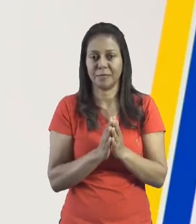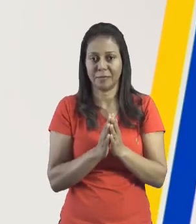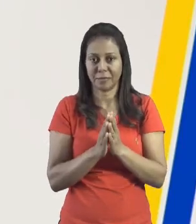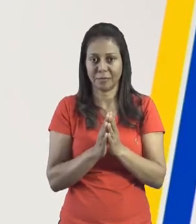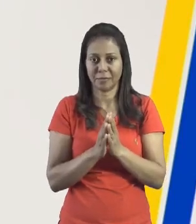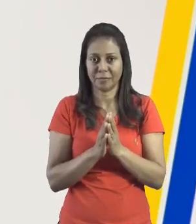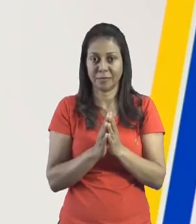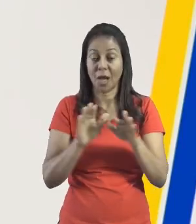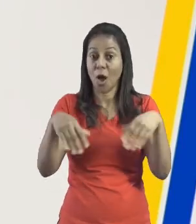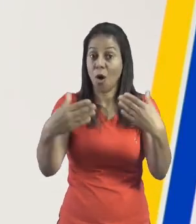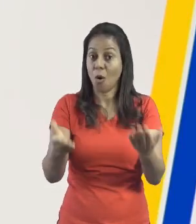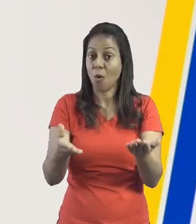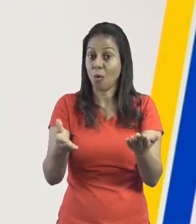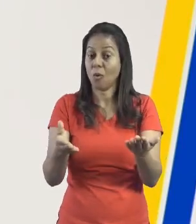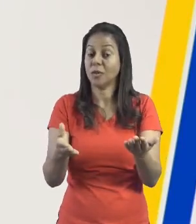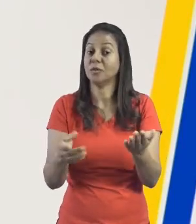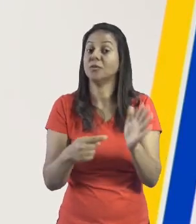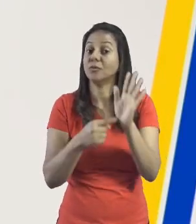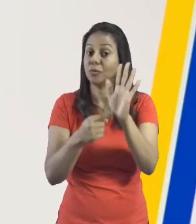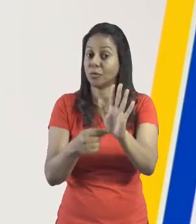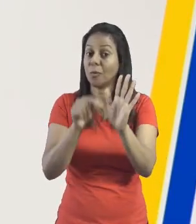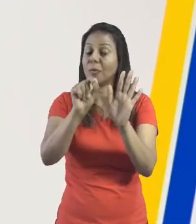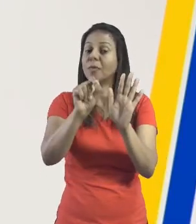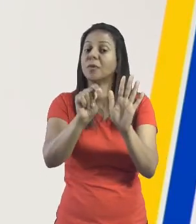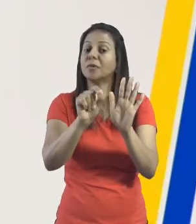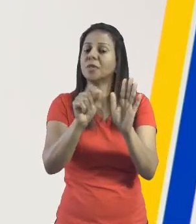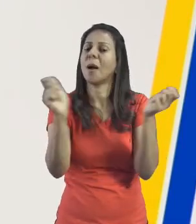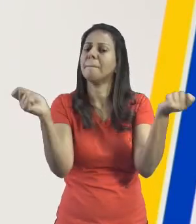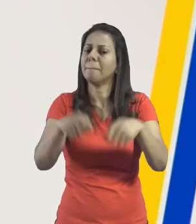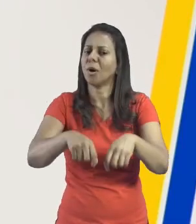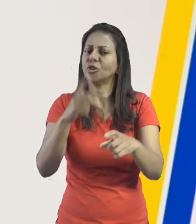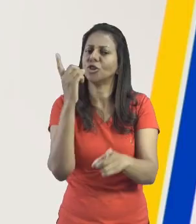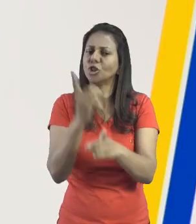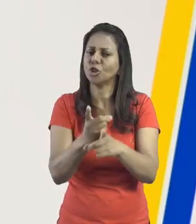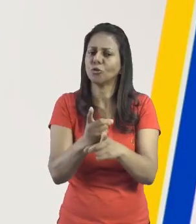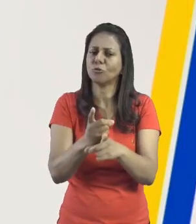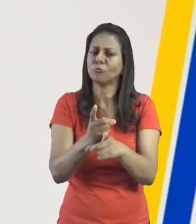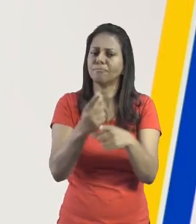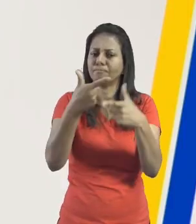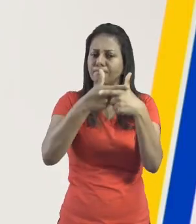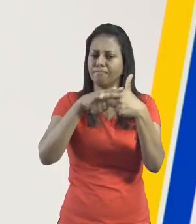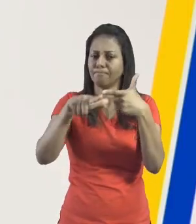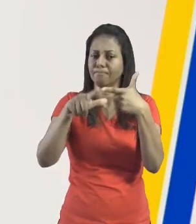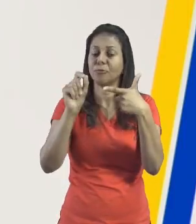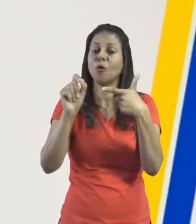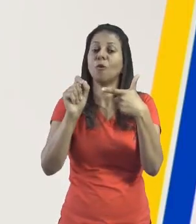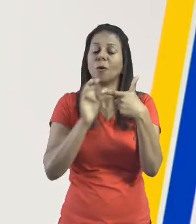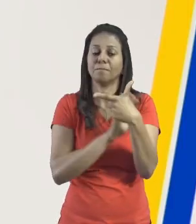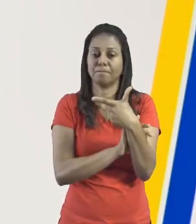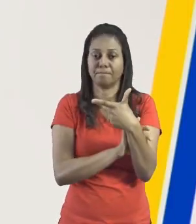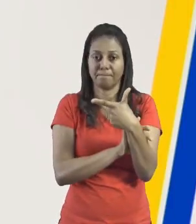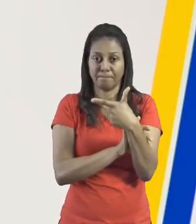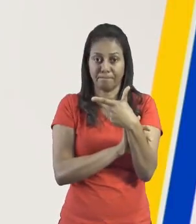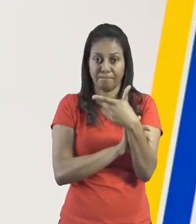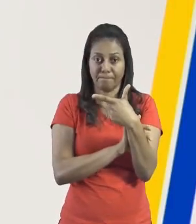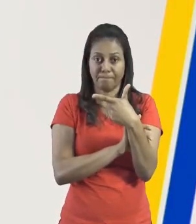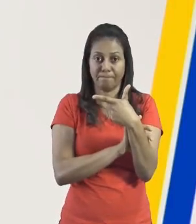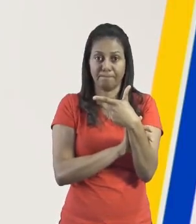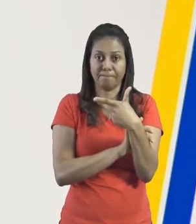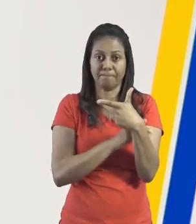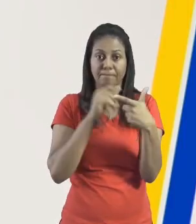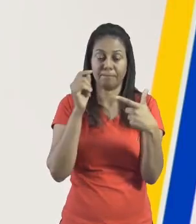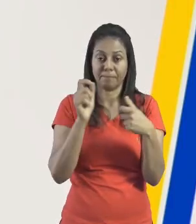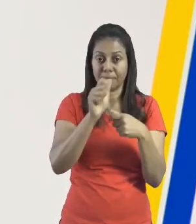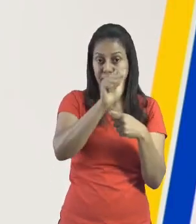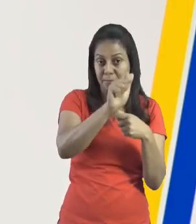Reduzida. Quando eu chego a esse ponto, eu já posso encontrar os coeficientes. Quem são os coeficientes aqui, ó?